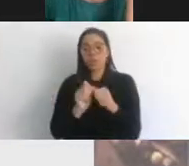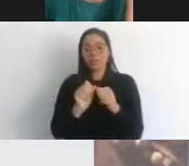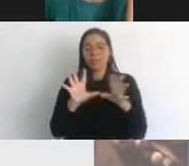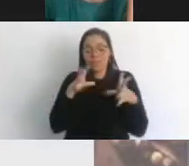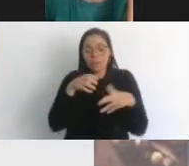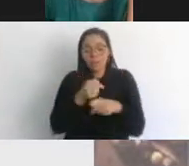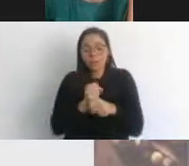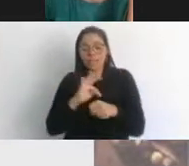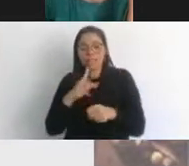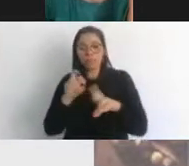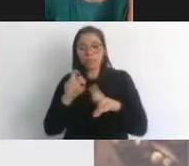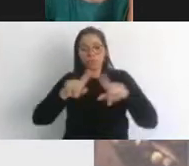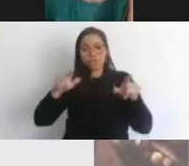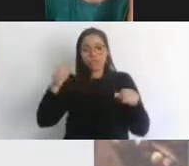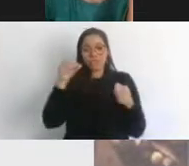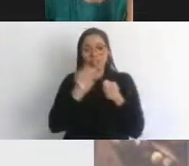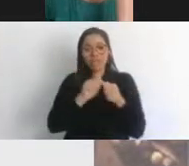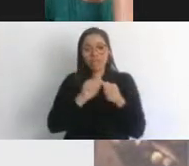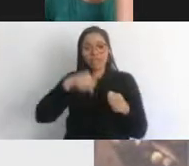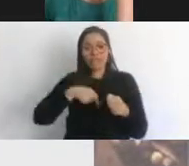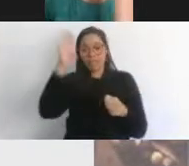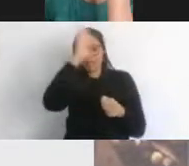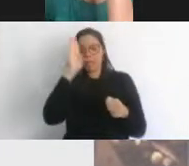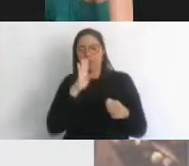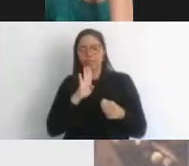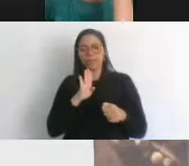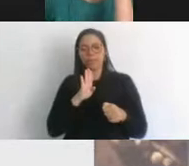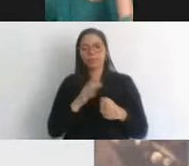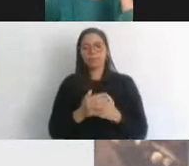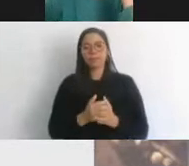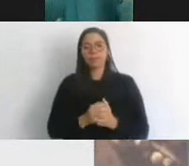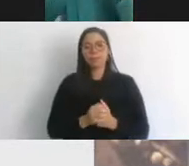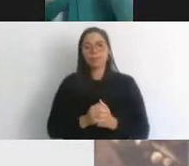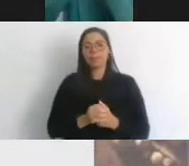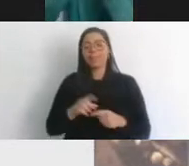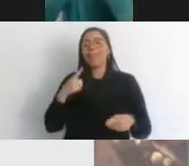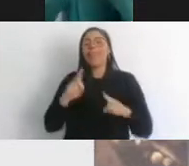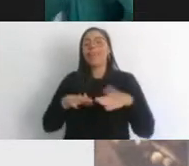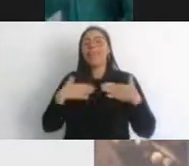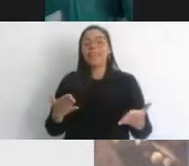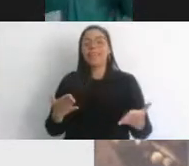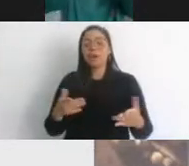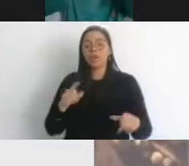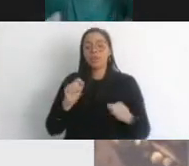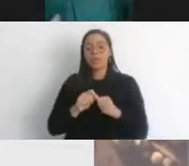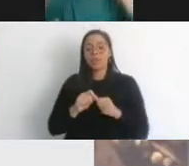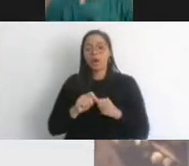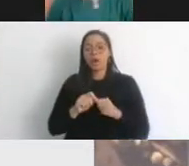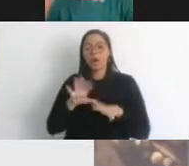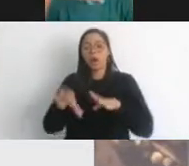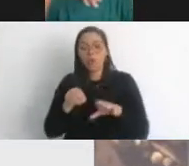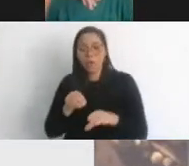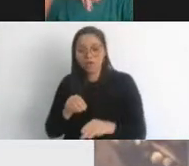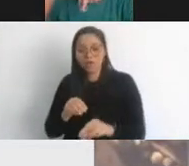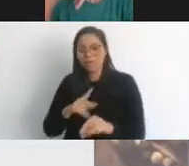diferente do que ele faz no Brasil tem um processo de ocupação e do esse processo de ocupação quando você não tem